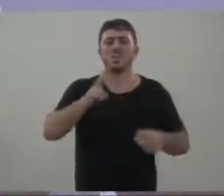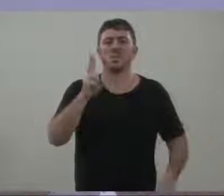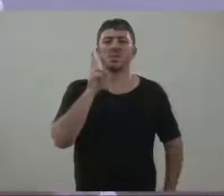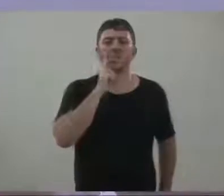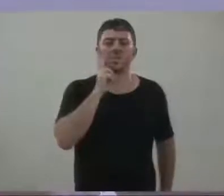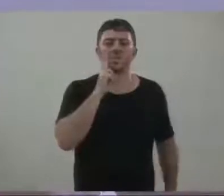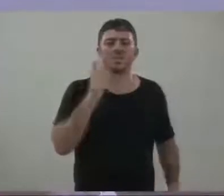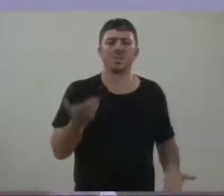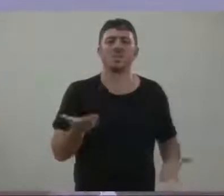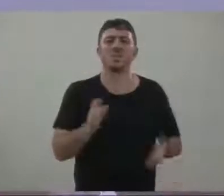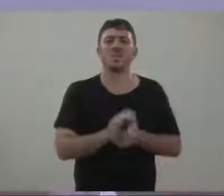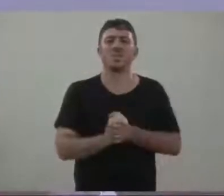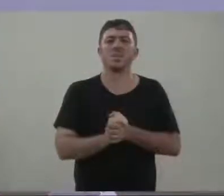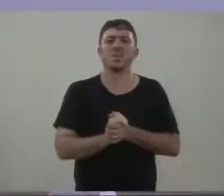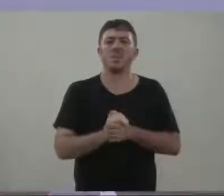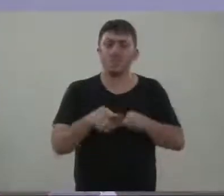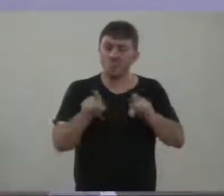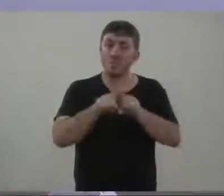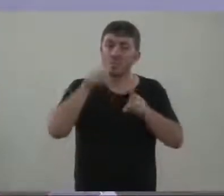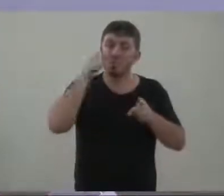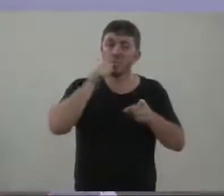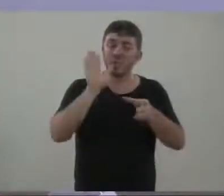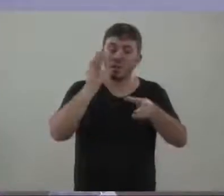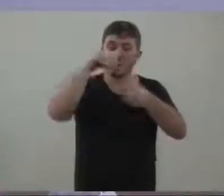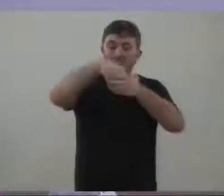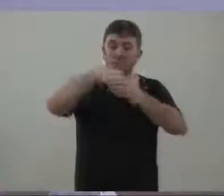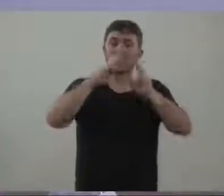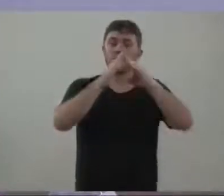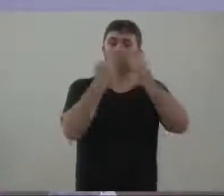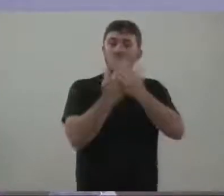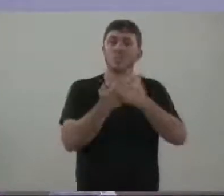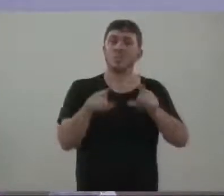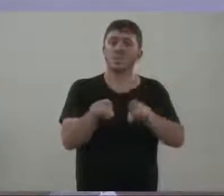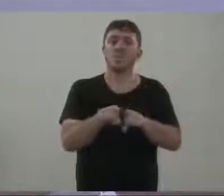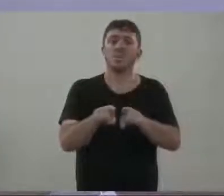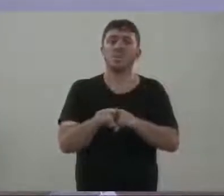das escolas, também mulheres foram atacadas.